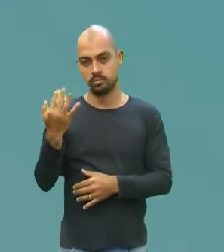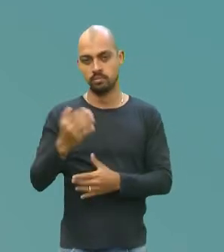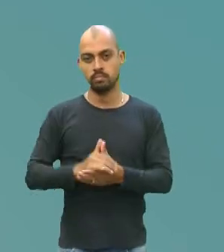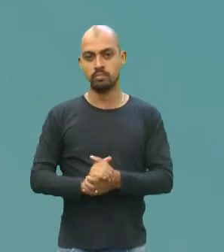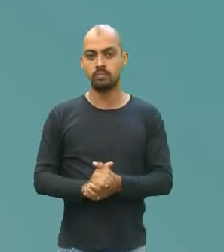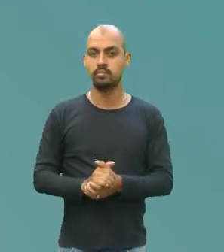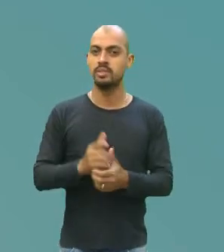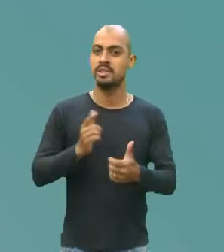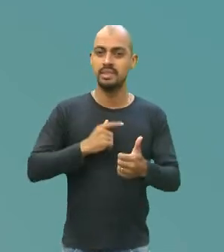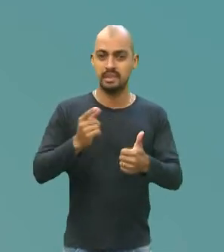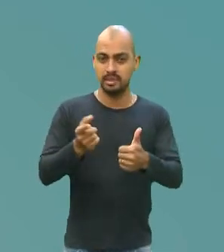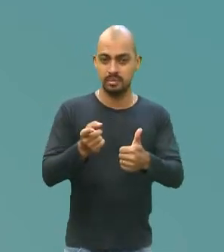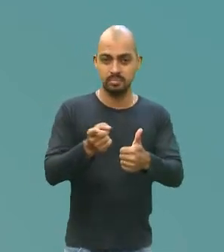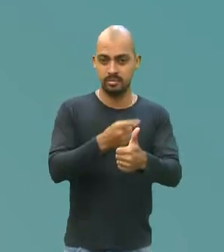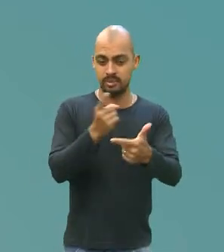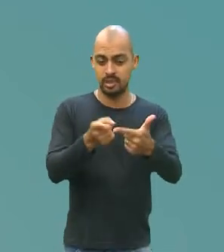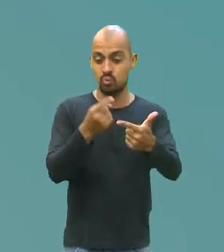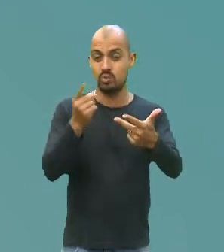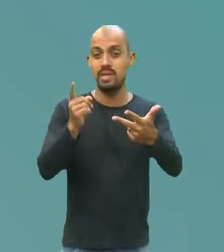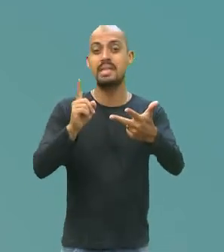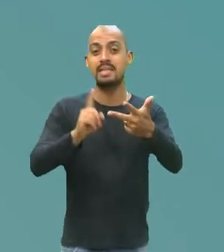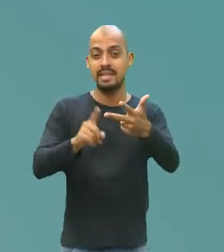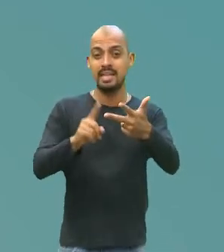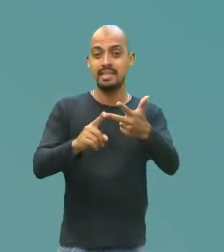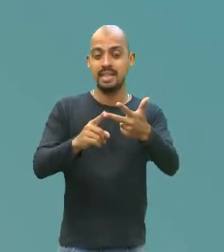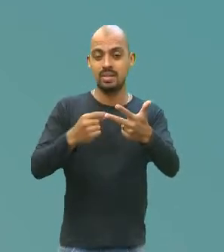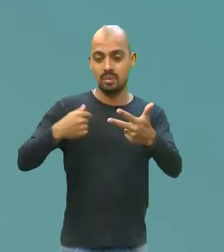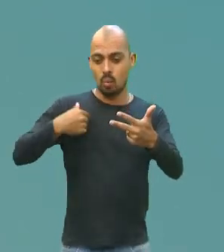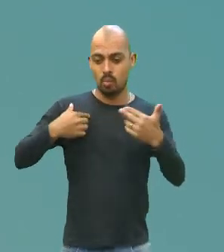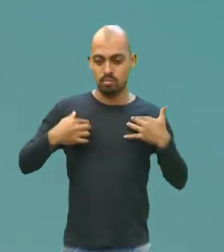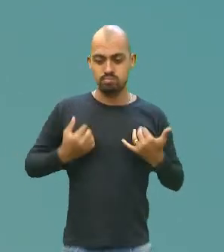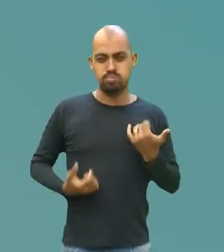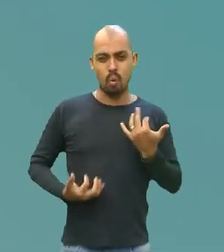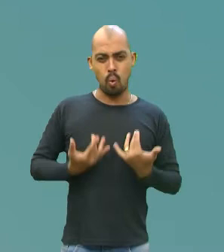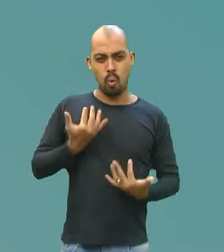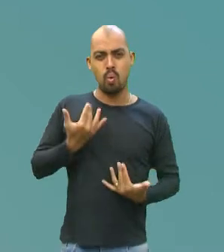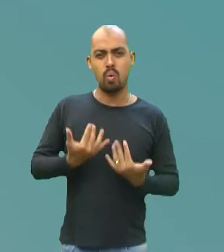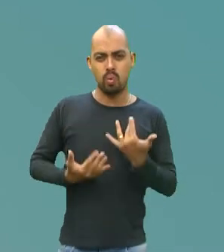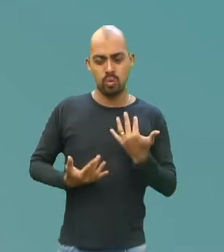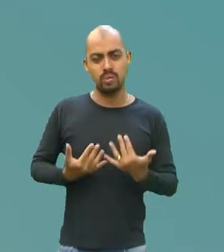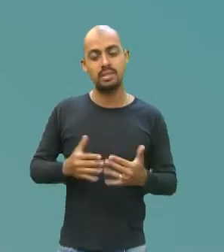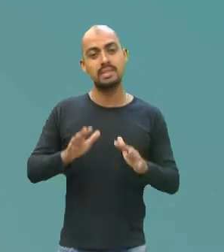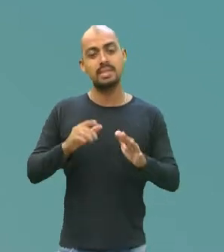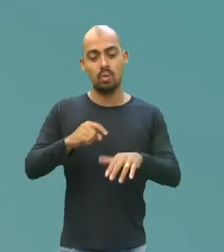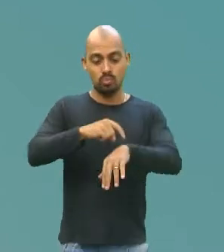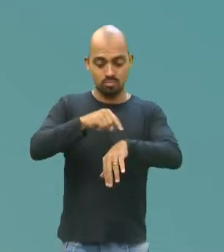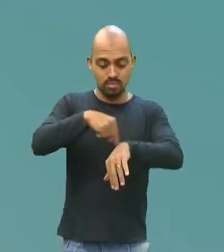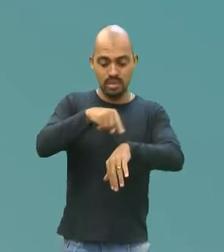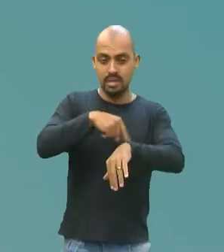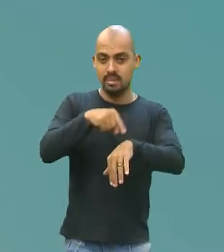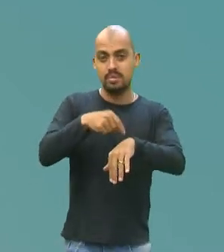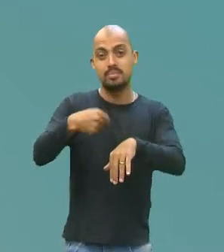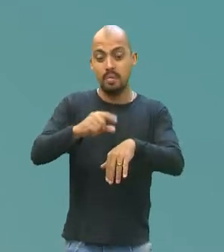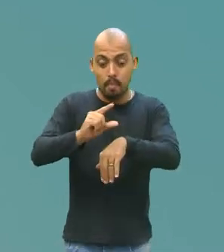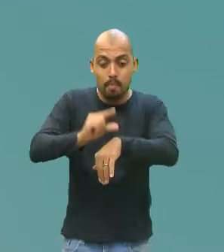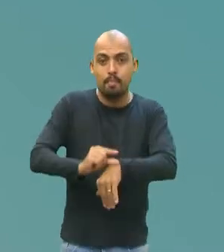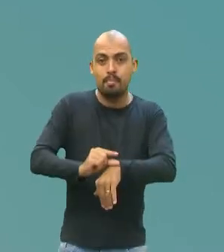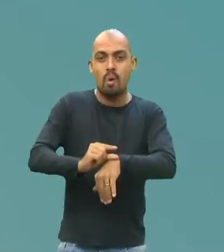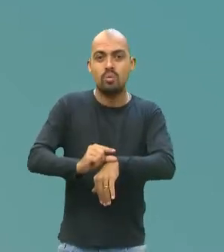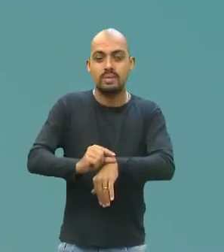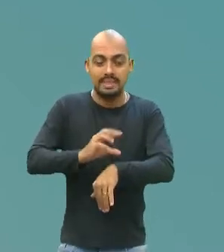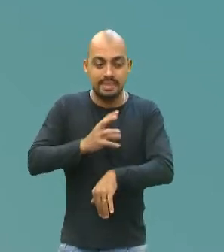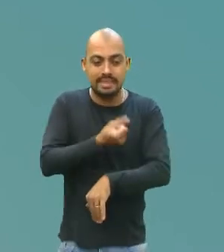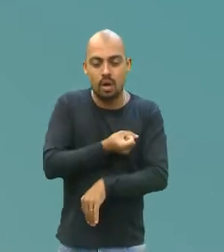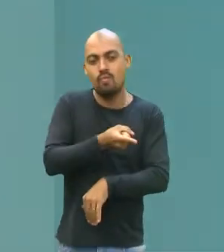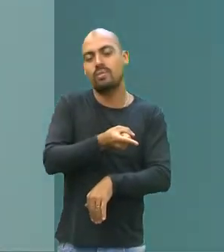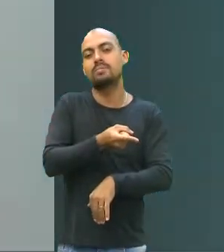resgatando animais de primeira, segunda e terceira lesão de queimadura. Então, o tempo ali era o mínimo que a gente tinha para tentar salvar aquele animal,